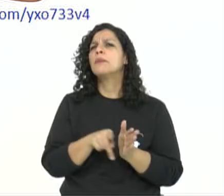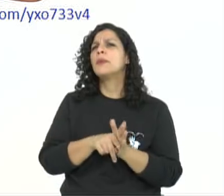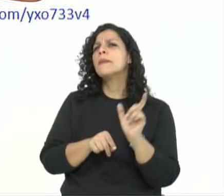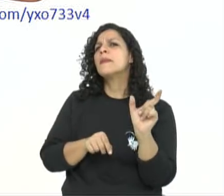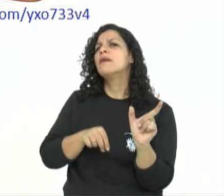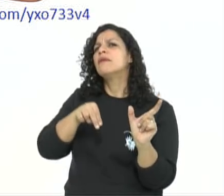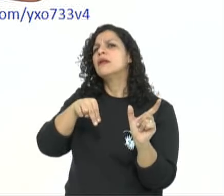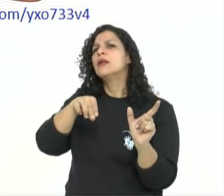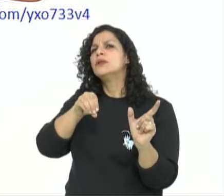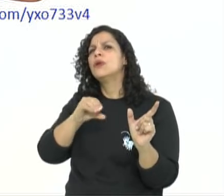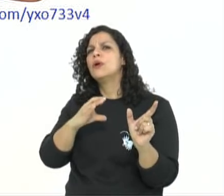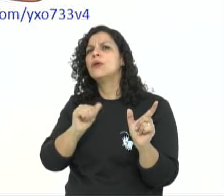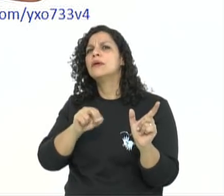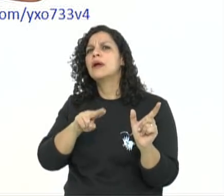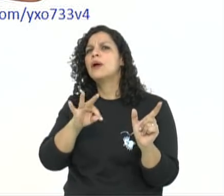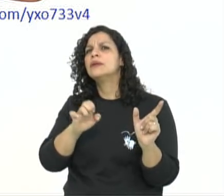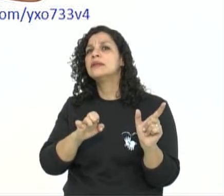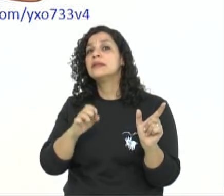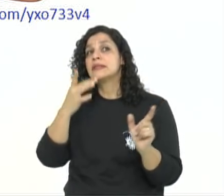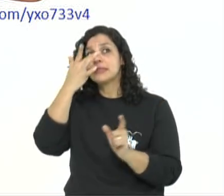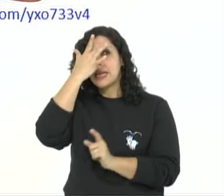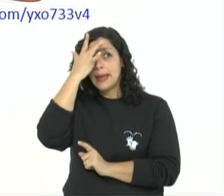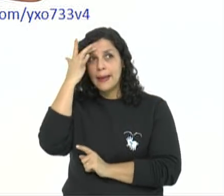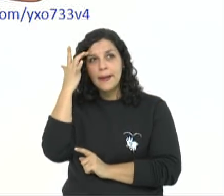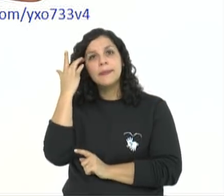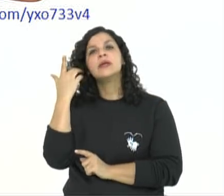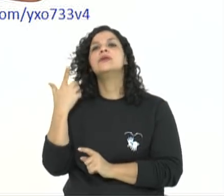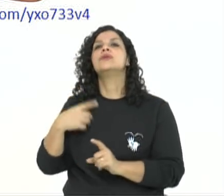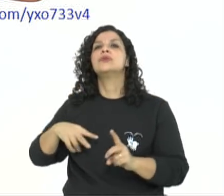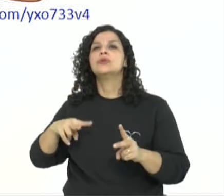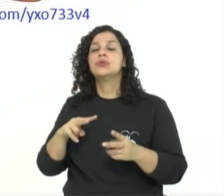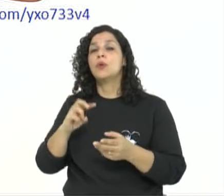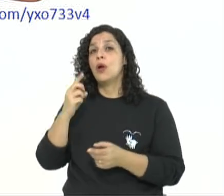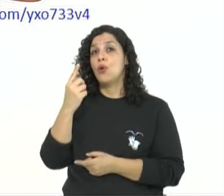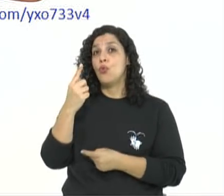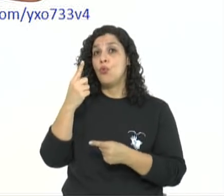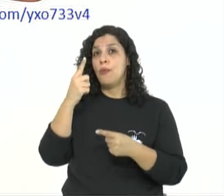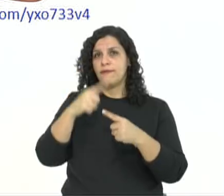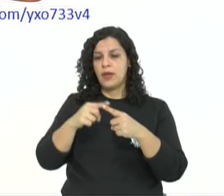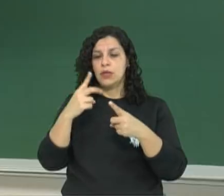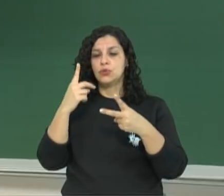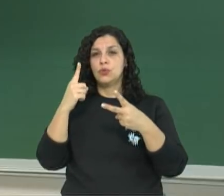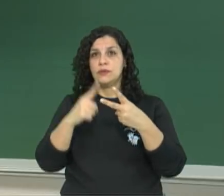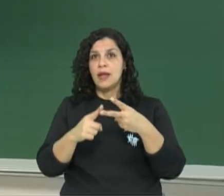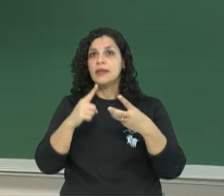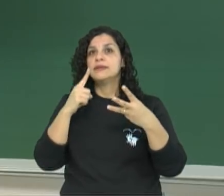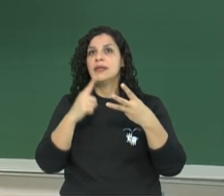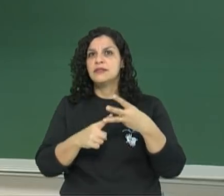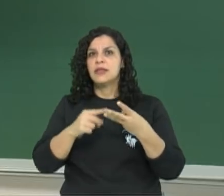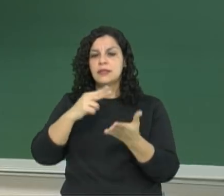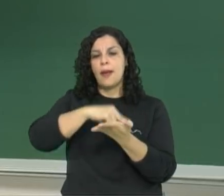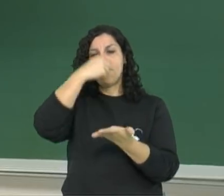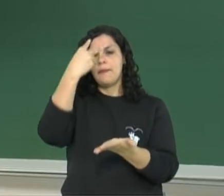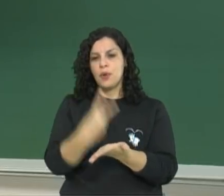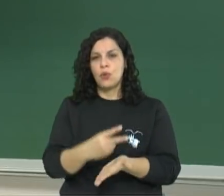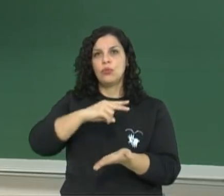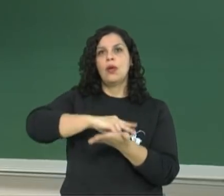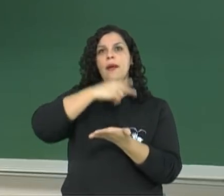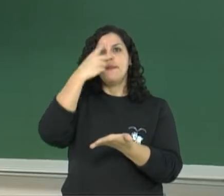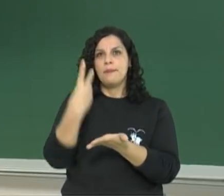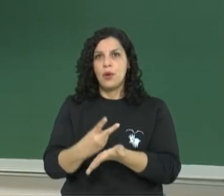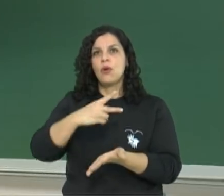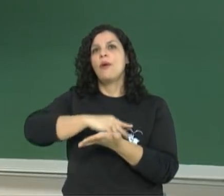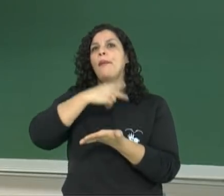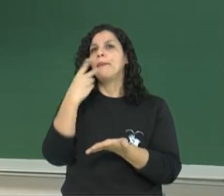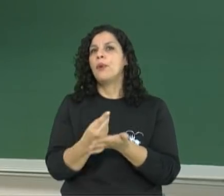nocaute técnico no Muay Thai? Se um dos lutadores sofrer 3 quedas no mesmo round, né? Sofreu essas 3